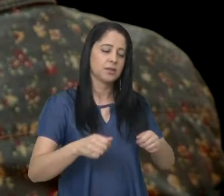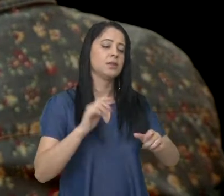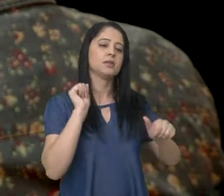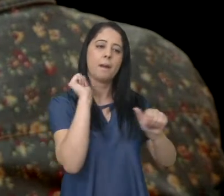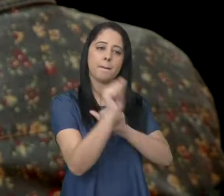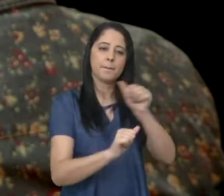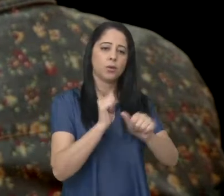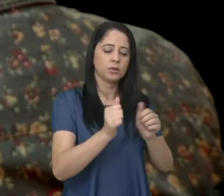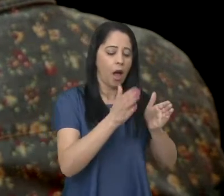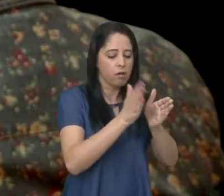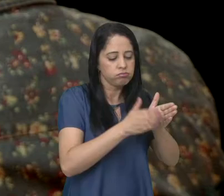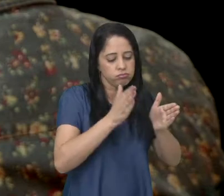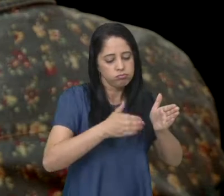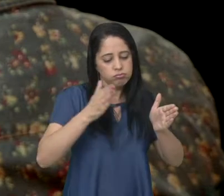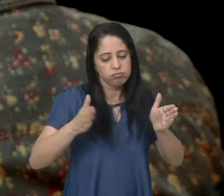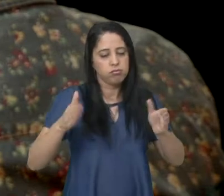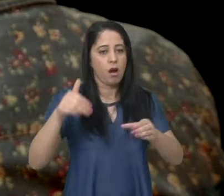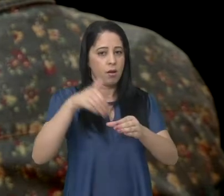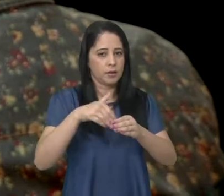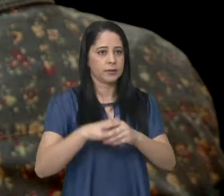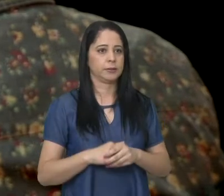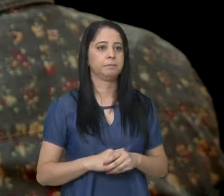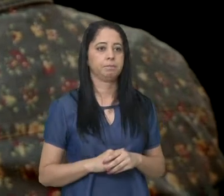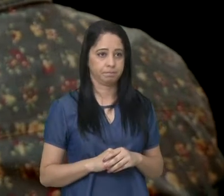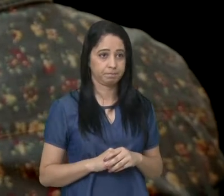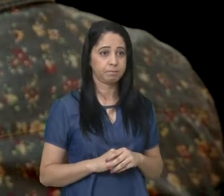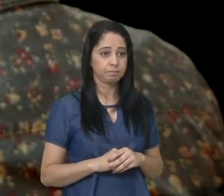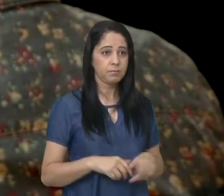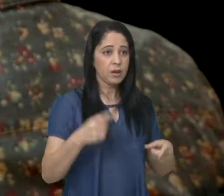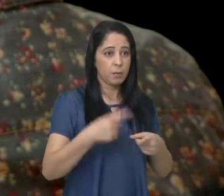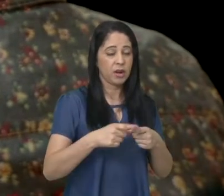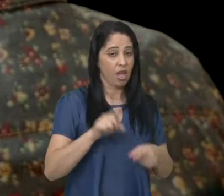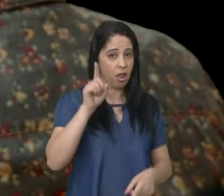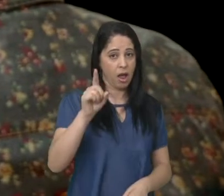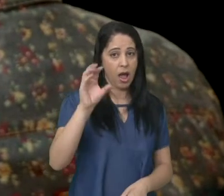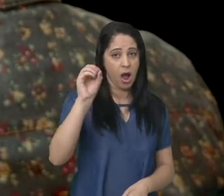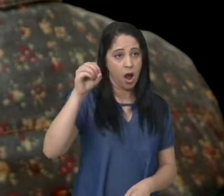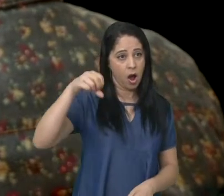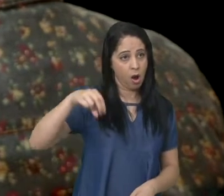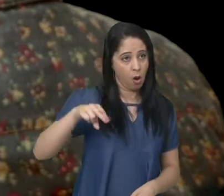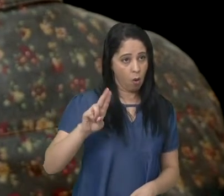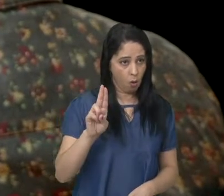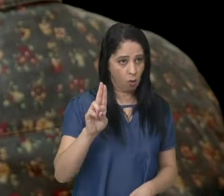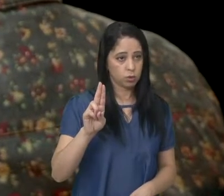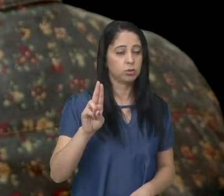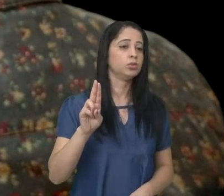o Brasil é denunciado pela ONU, né? Nós estamos lá em